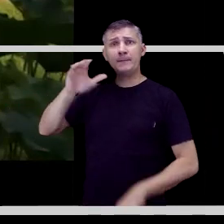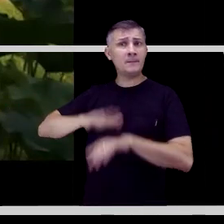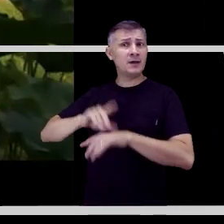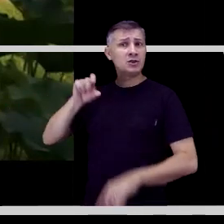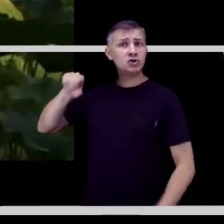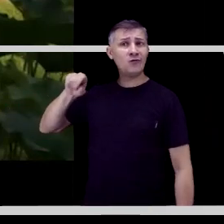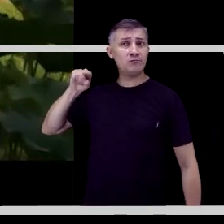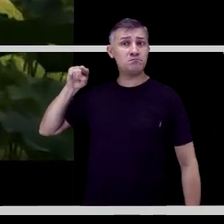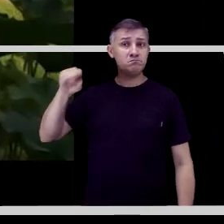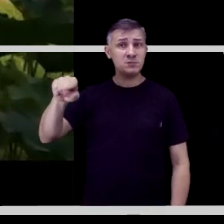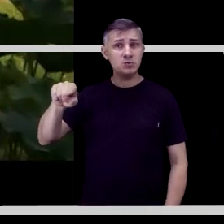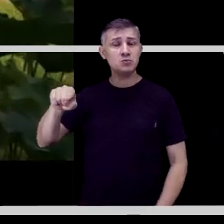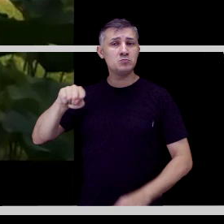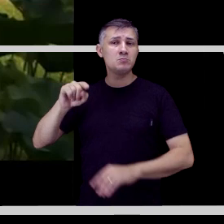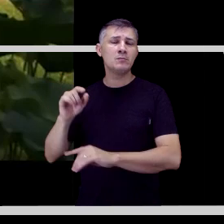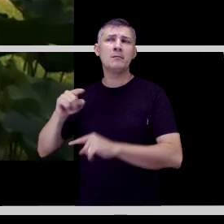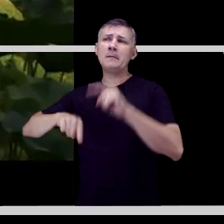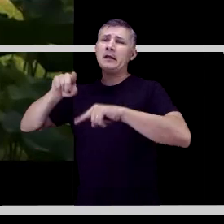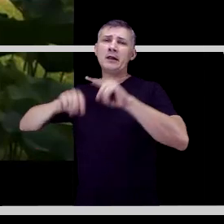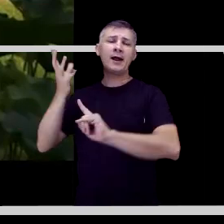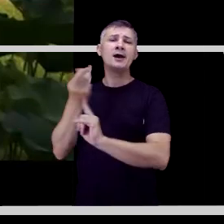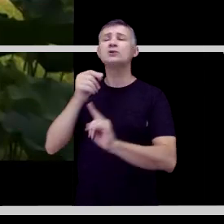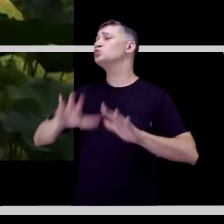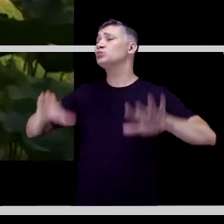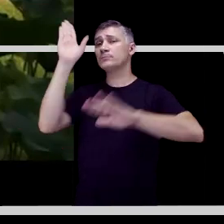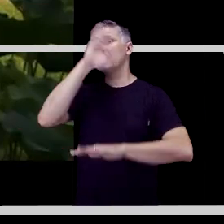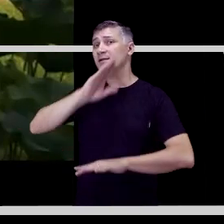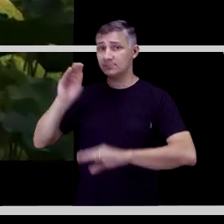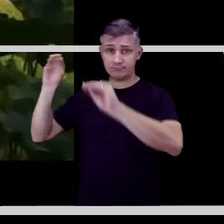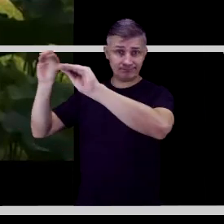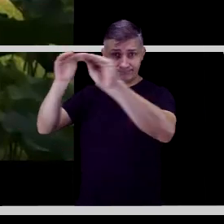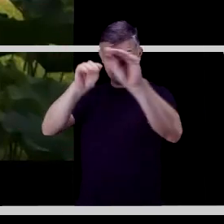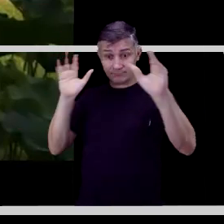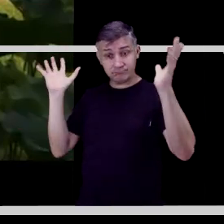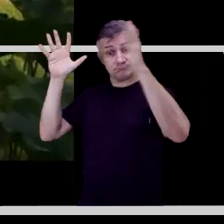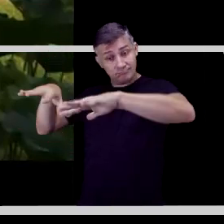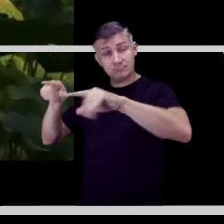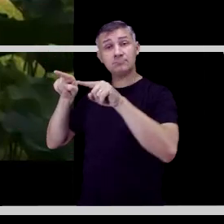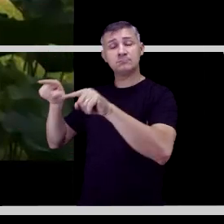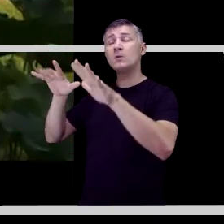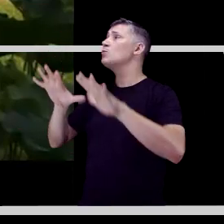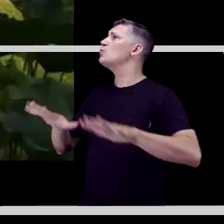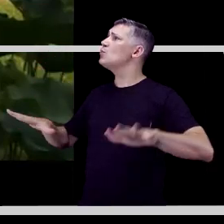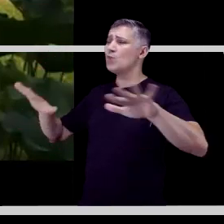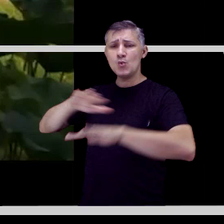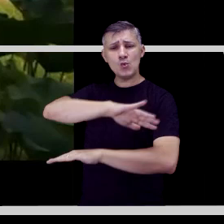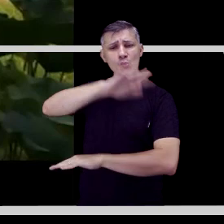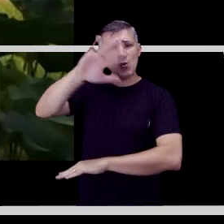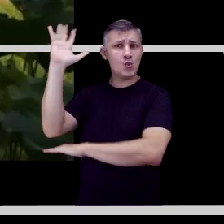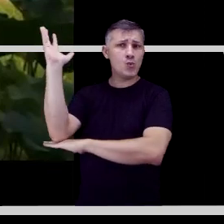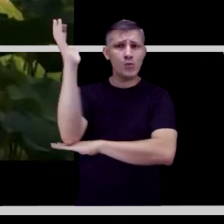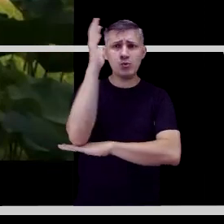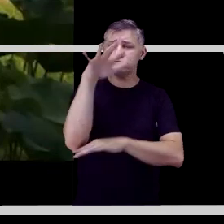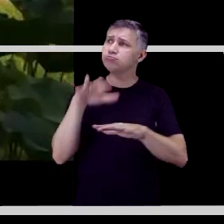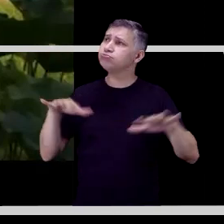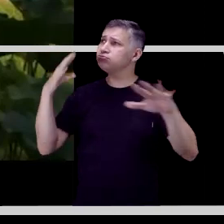nessa época, um museu de arte popular que tem o acervo mais impressionante do Brasil, são mais de 9.000 peças de artistas de todo